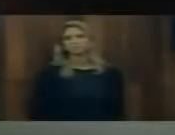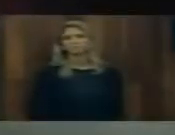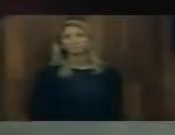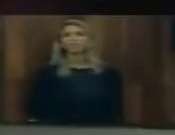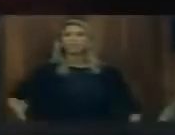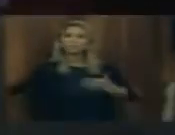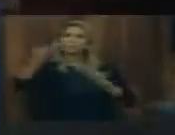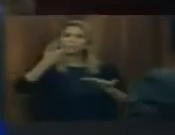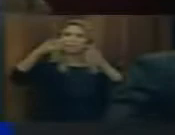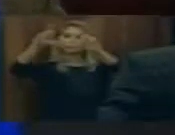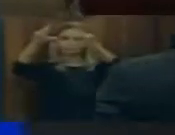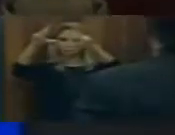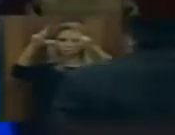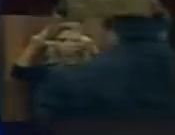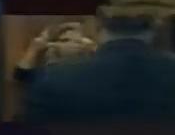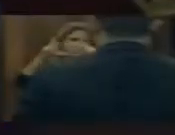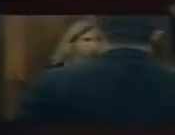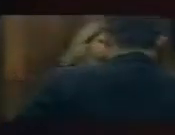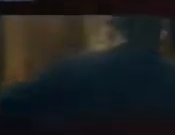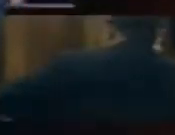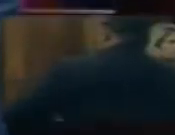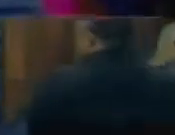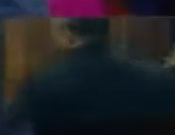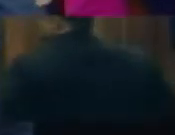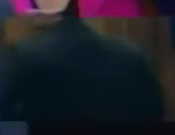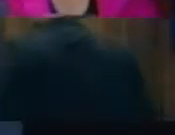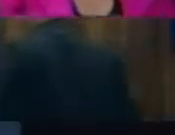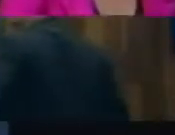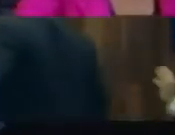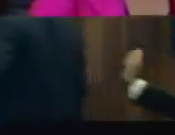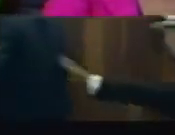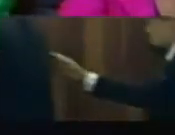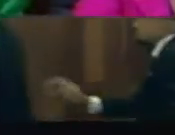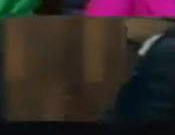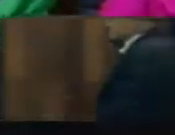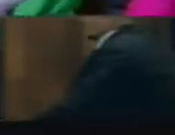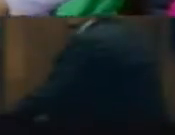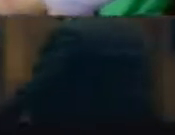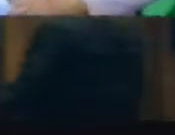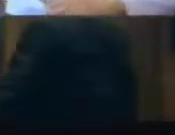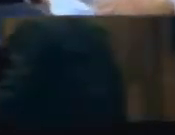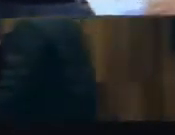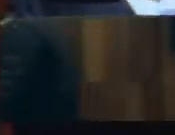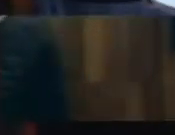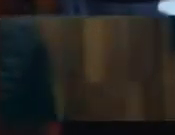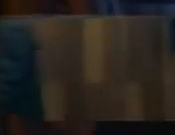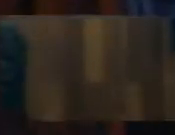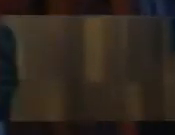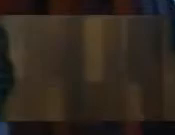Convidar os vereadores aqui para registrarmos a foto aqui. Chama ela.